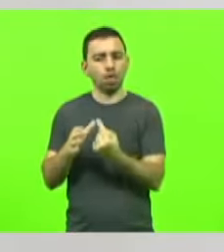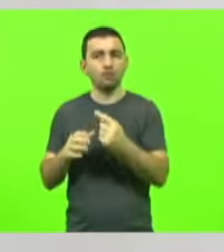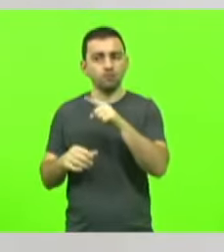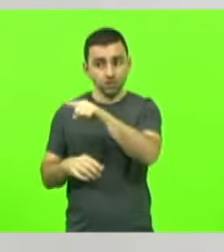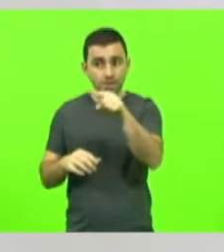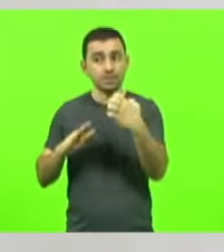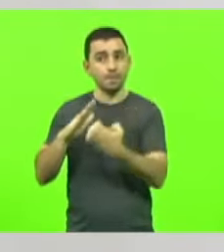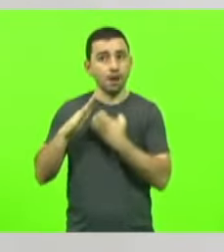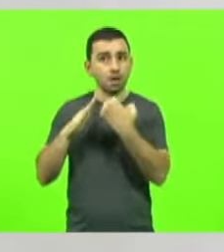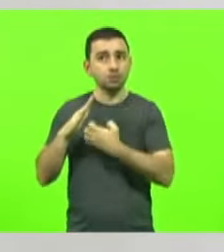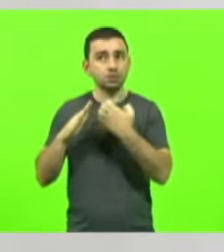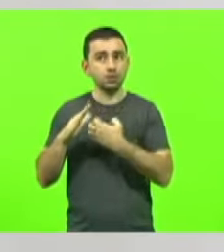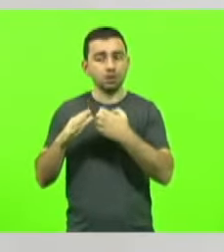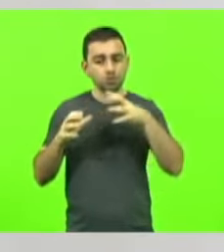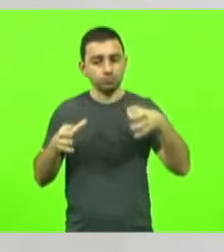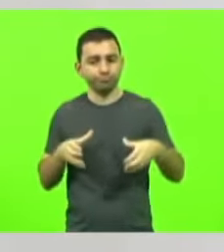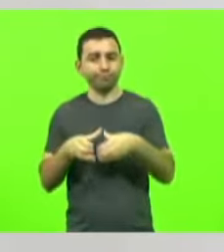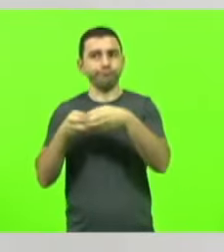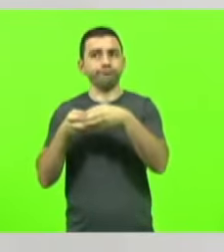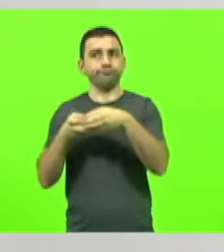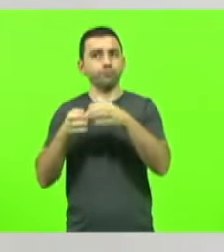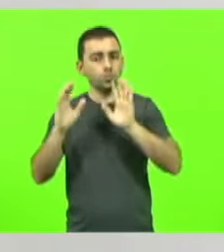cuidado. Cuidado.